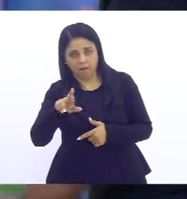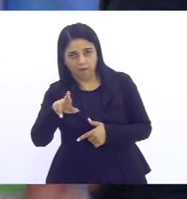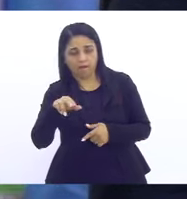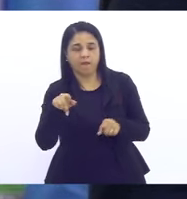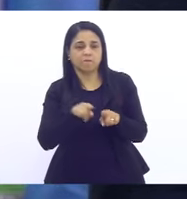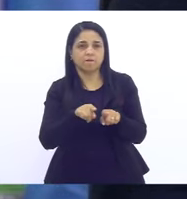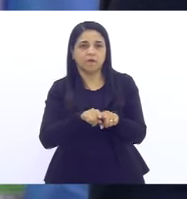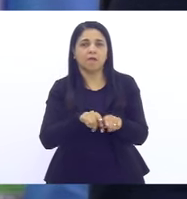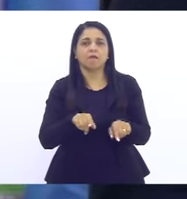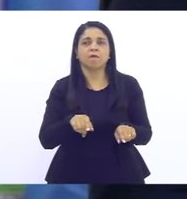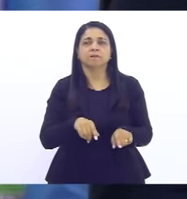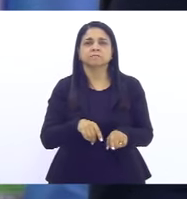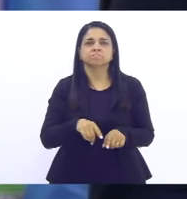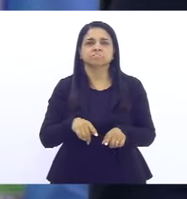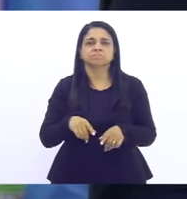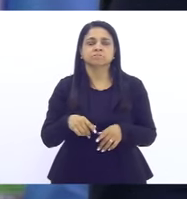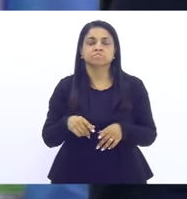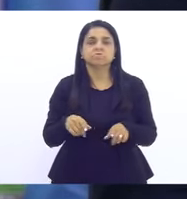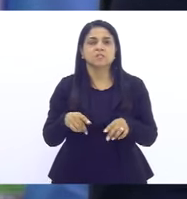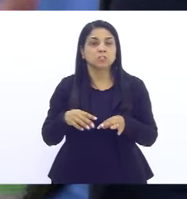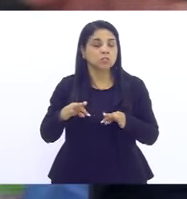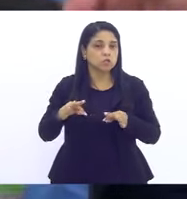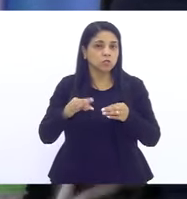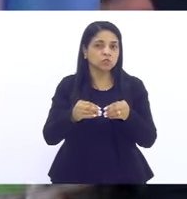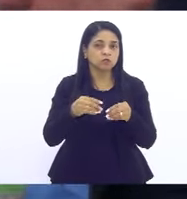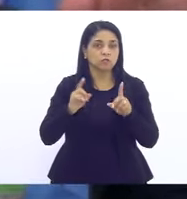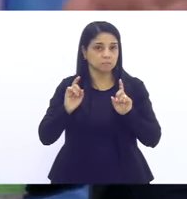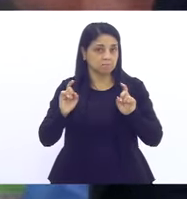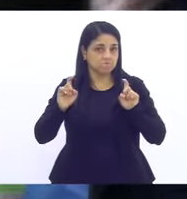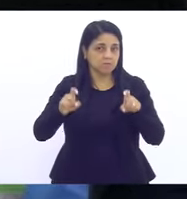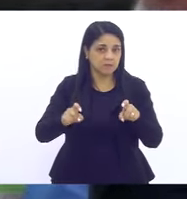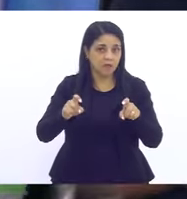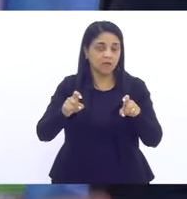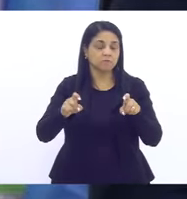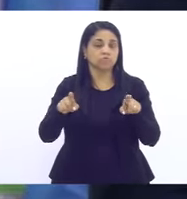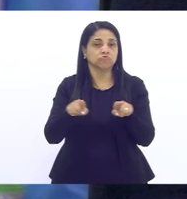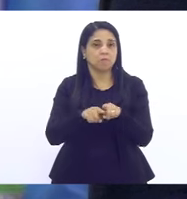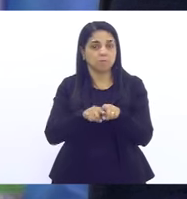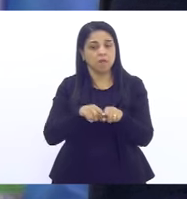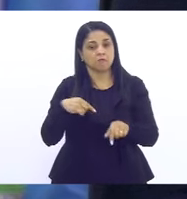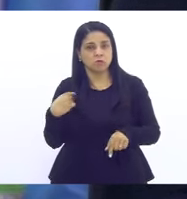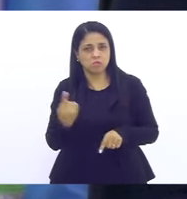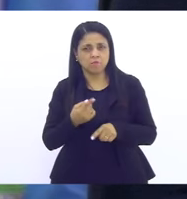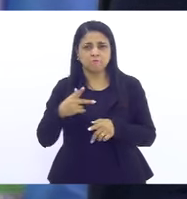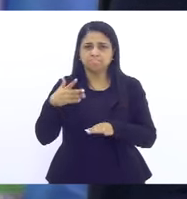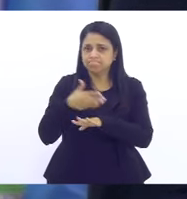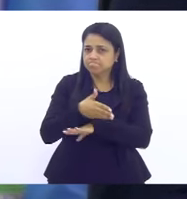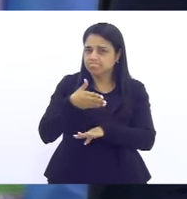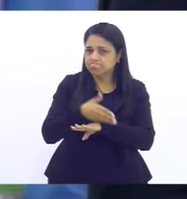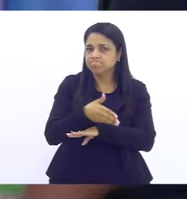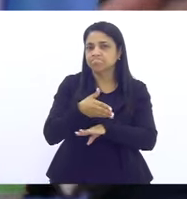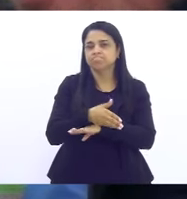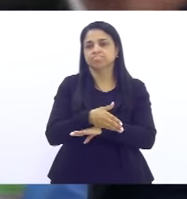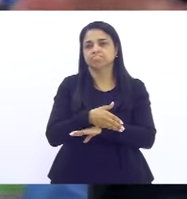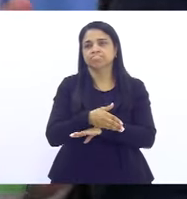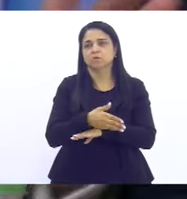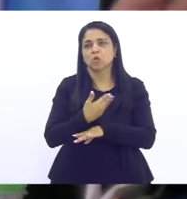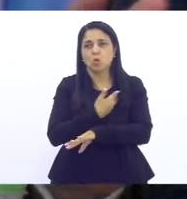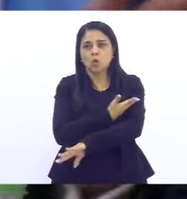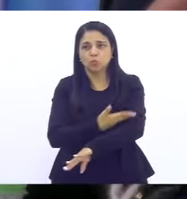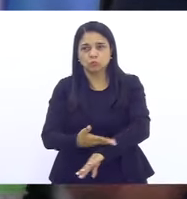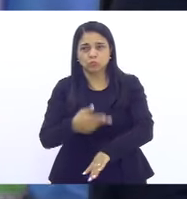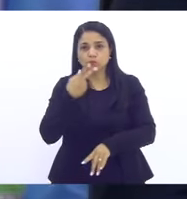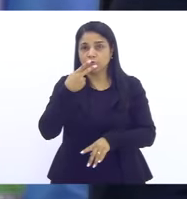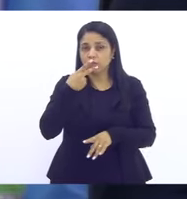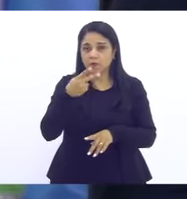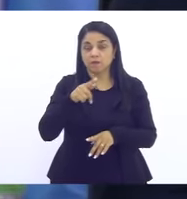porque, além do mandato parlamentar, o nosso mandato é um mandato muito participativo. Eu costumo dizer que os nossos gabinetes